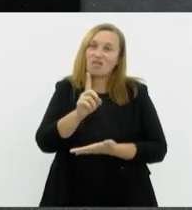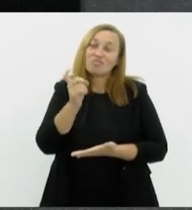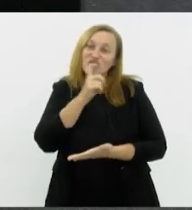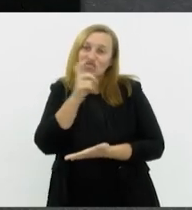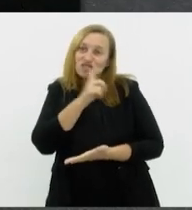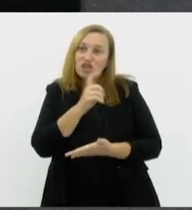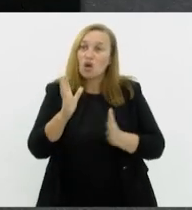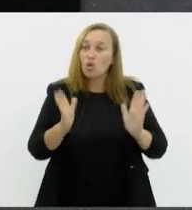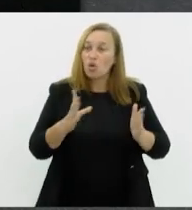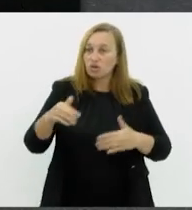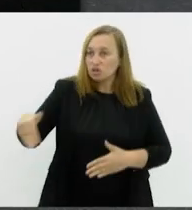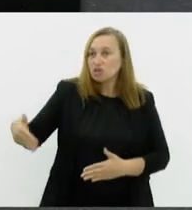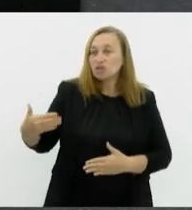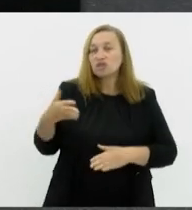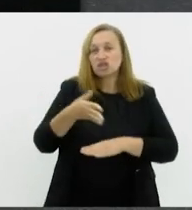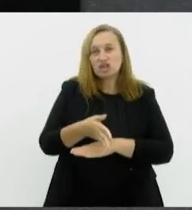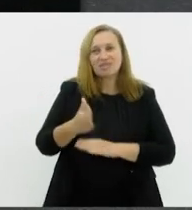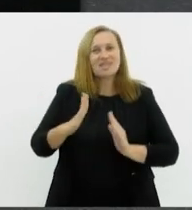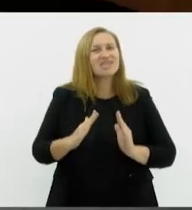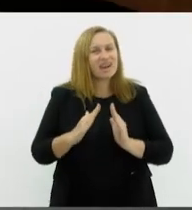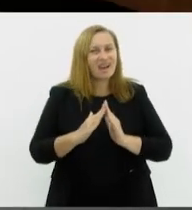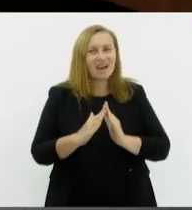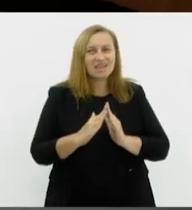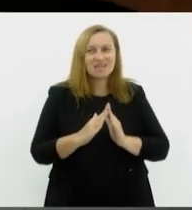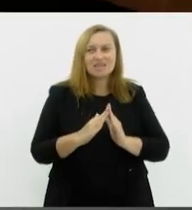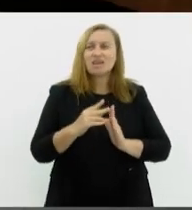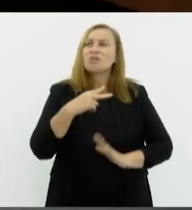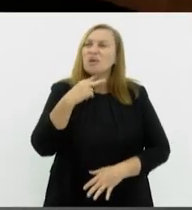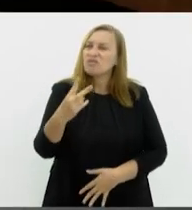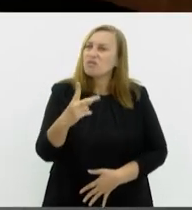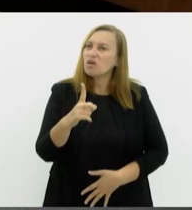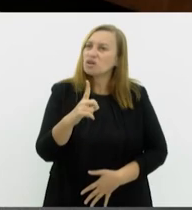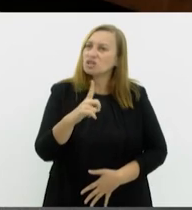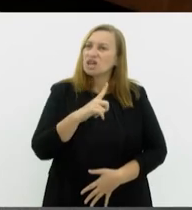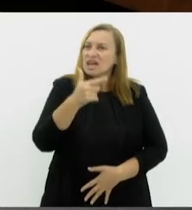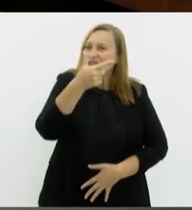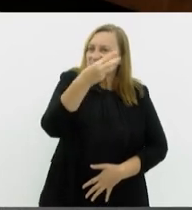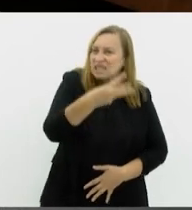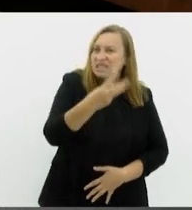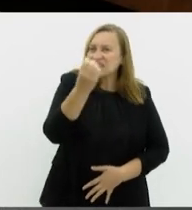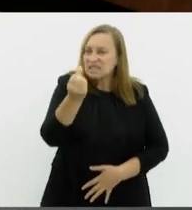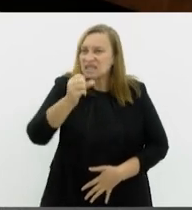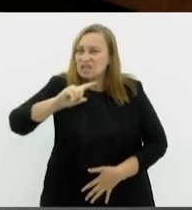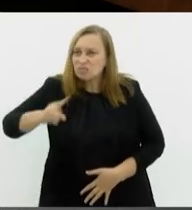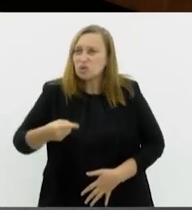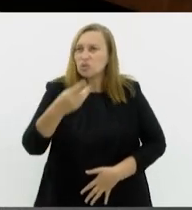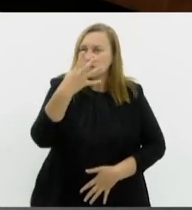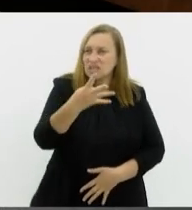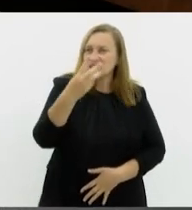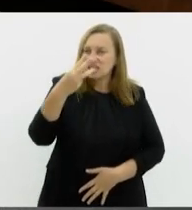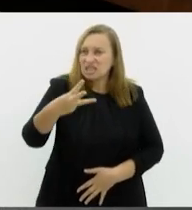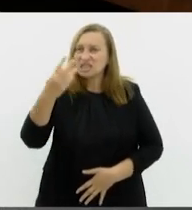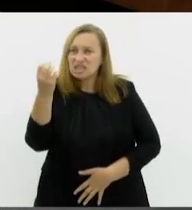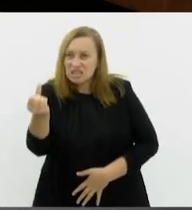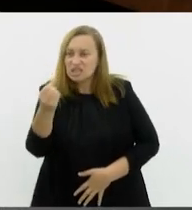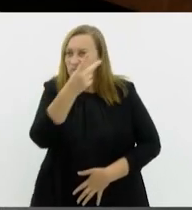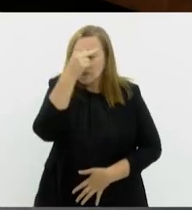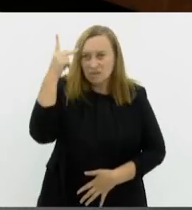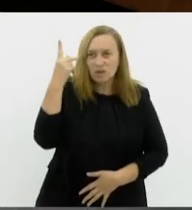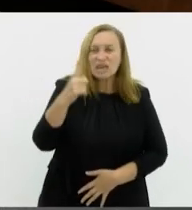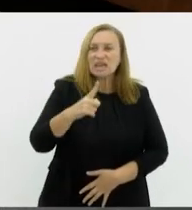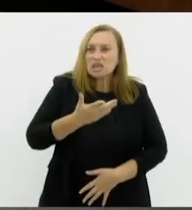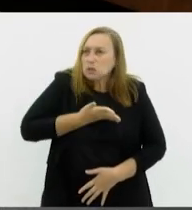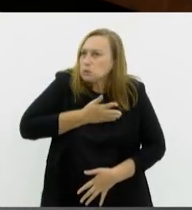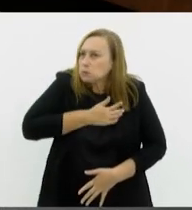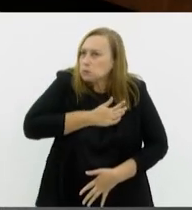Chego hoje nessa casa para dar voz a 36.343 pessoas que têm asco, ódio